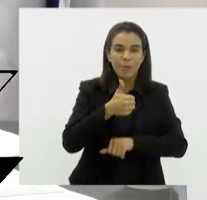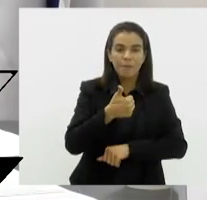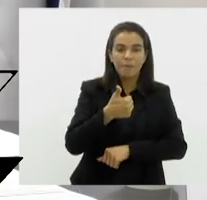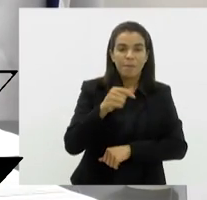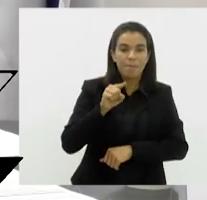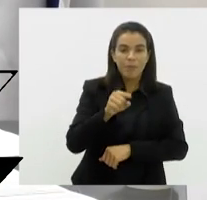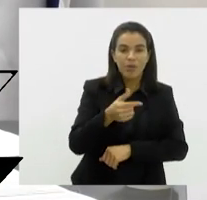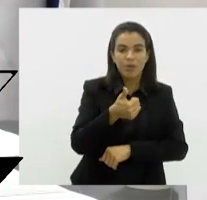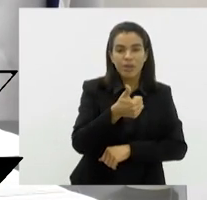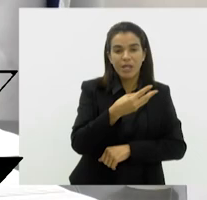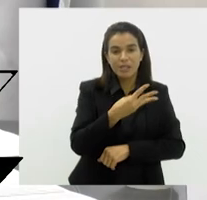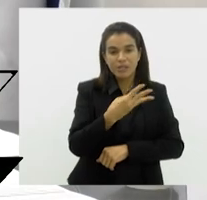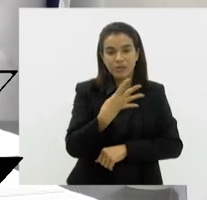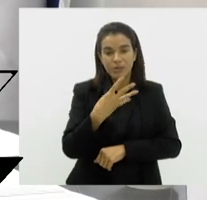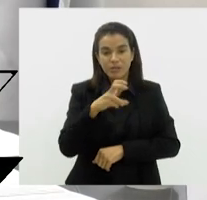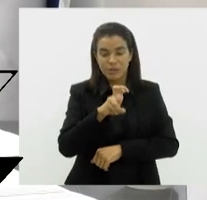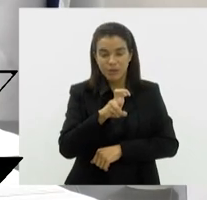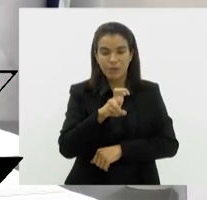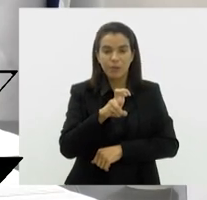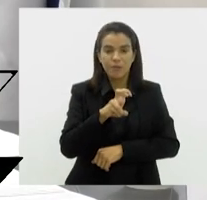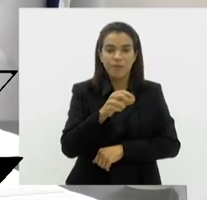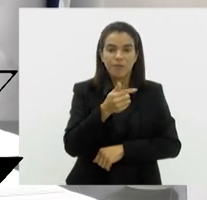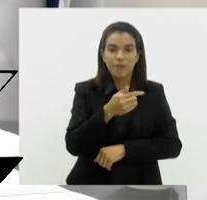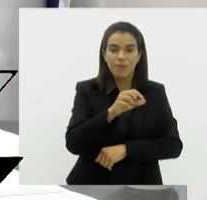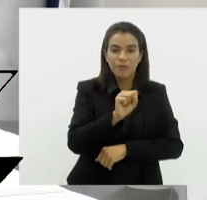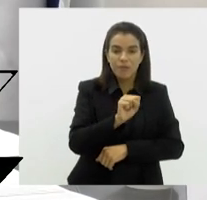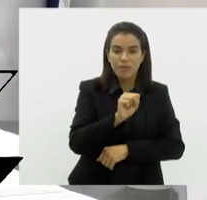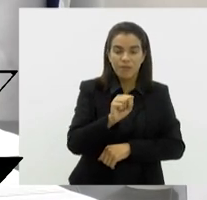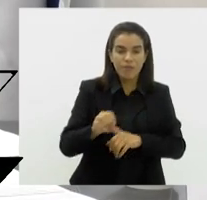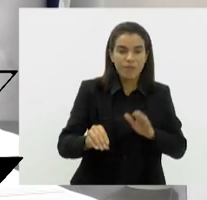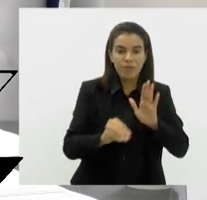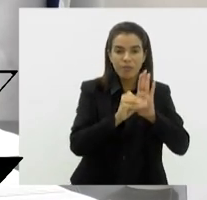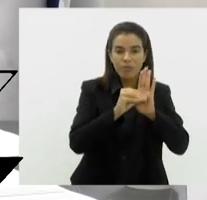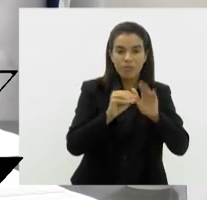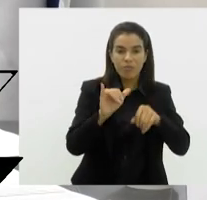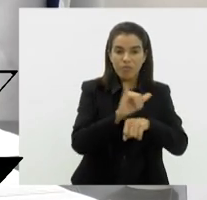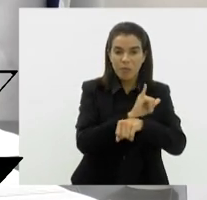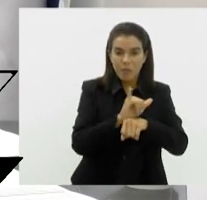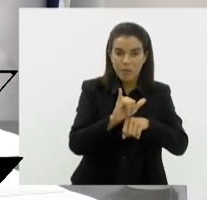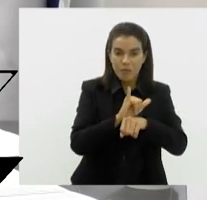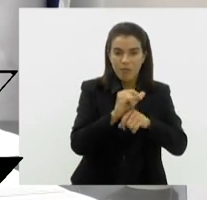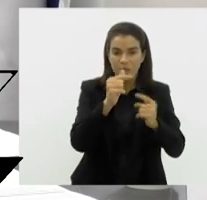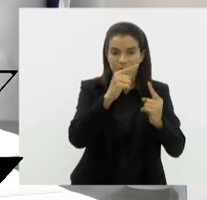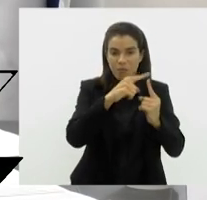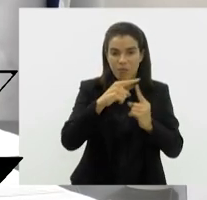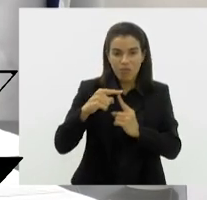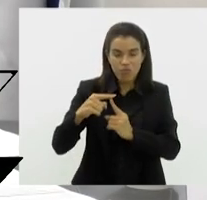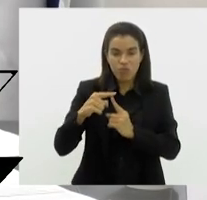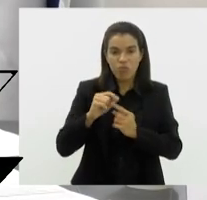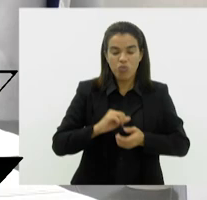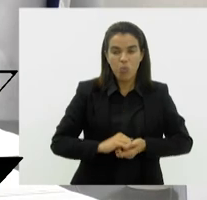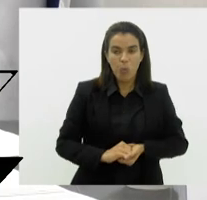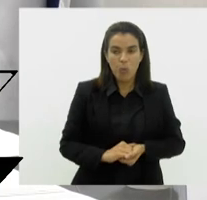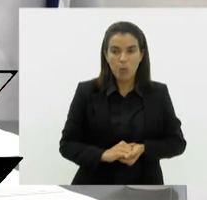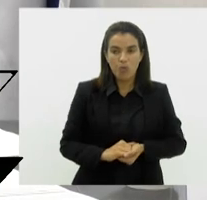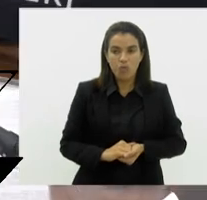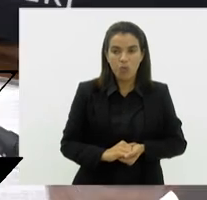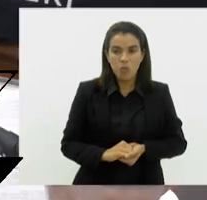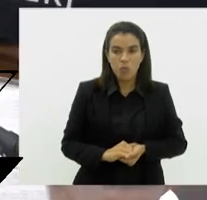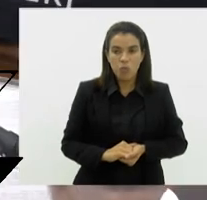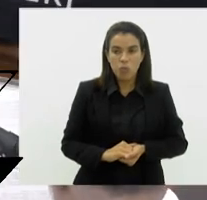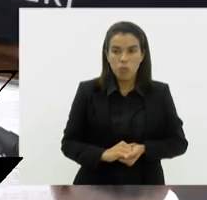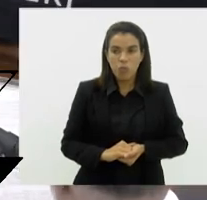1.345, de 13 de setembro de 88, e acrescenta dispositivos. Para aparecer, deputado Guilherme Dell'Aroglia.